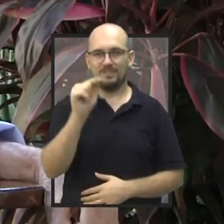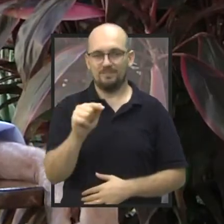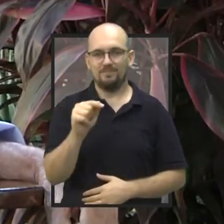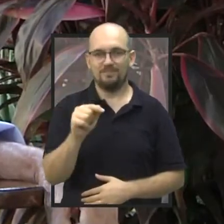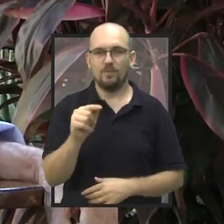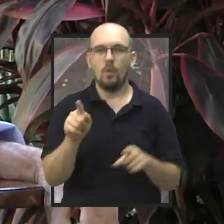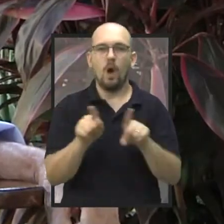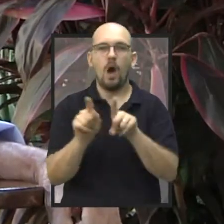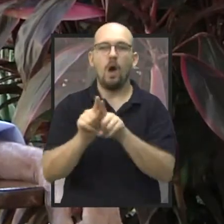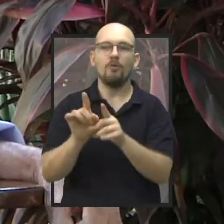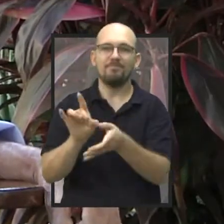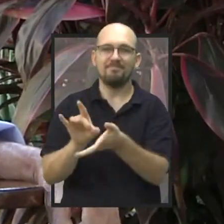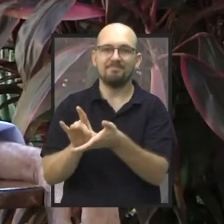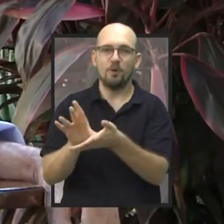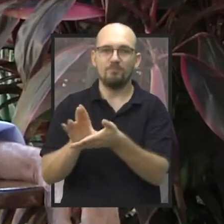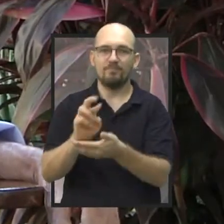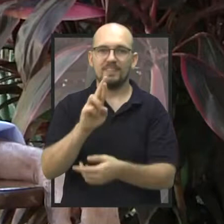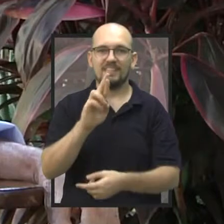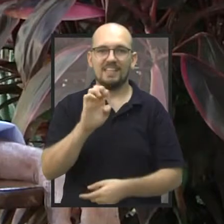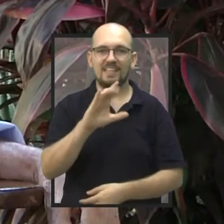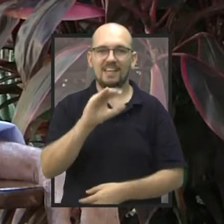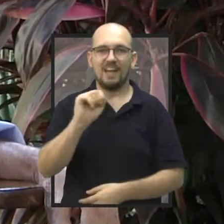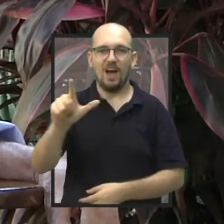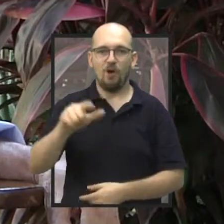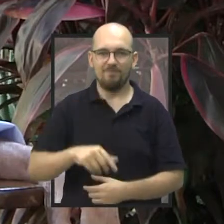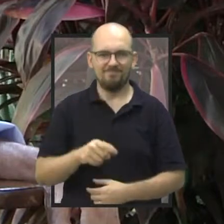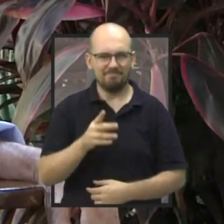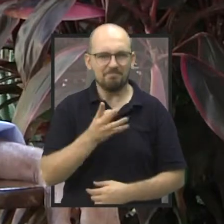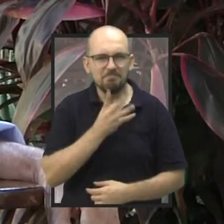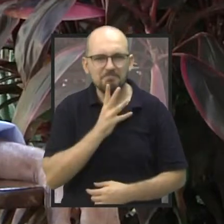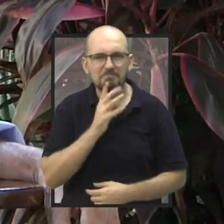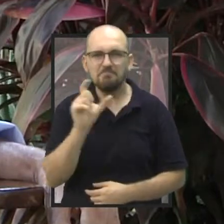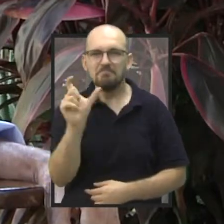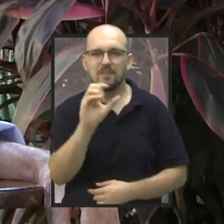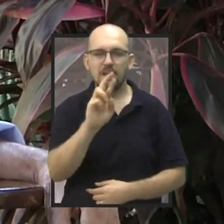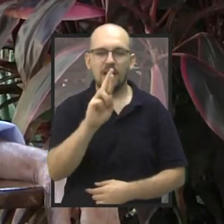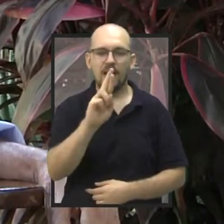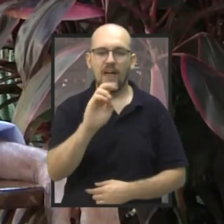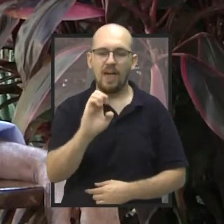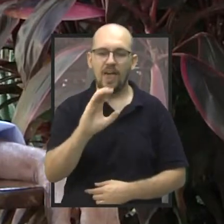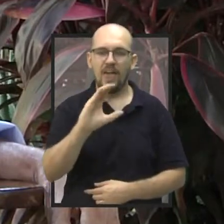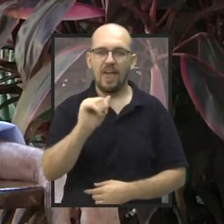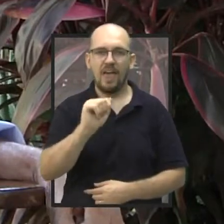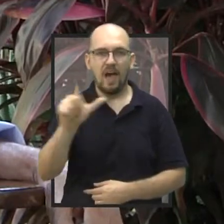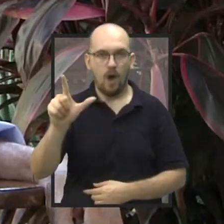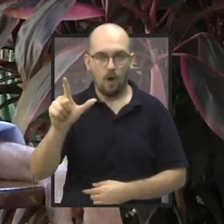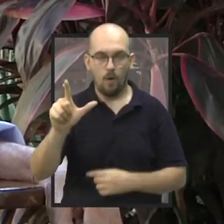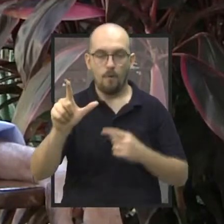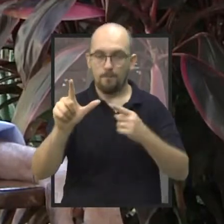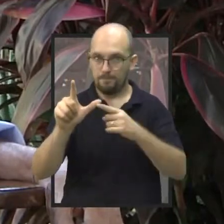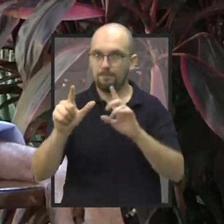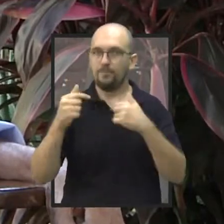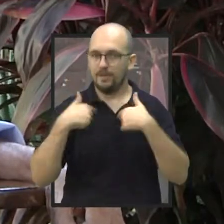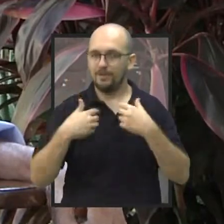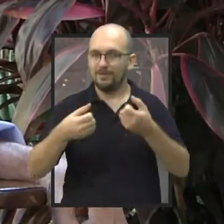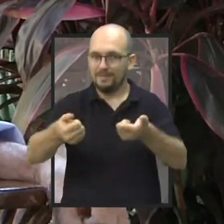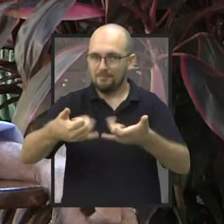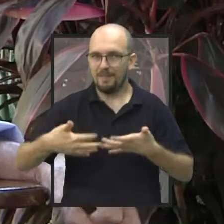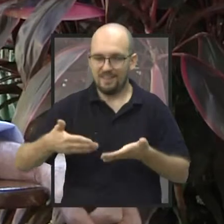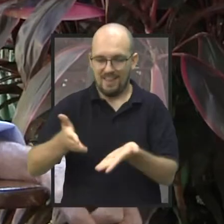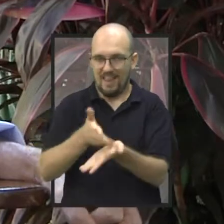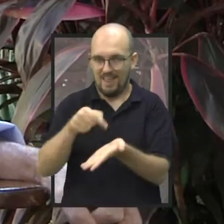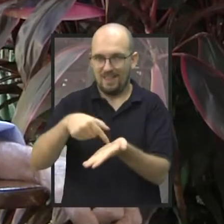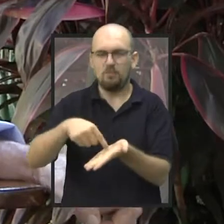RECAL. Então, muito brasileiro nunca ouviu falar no RECAL. Então, eu inicio esclarecendo o que é